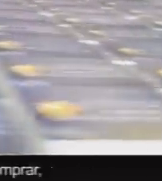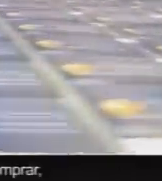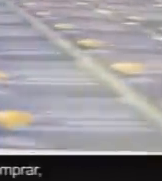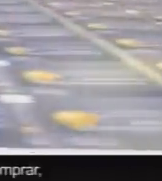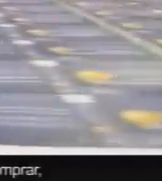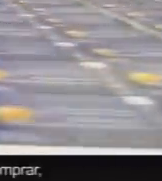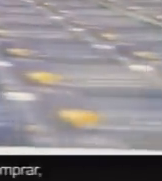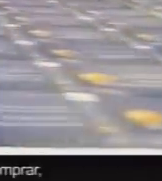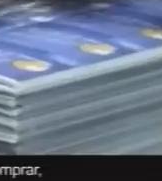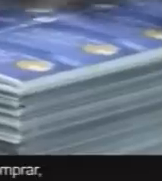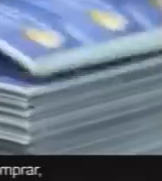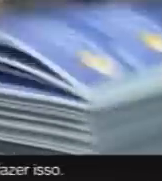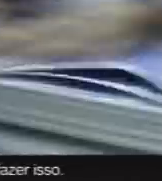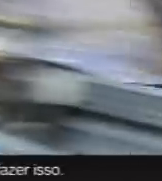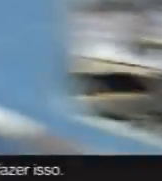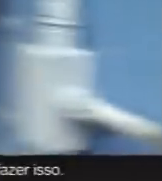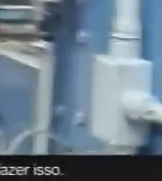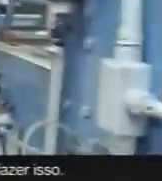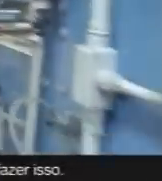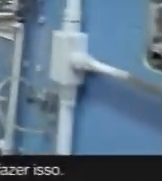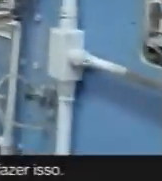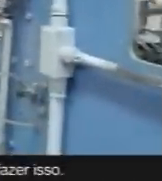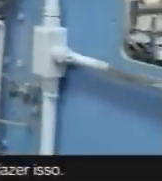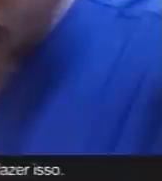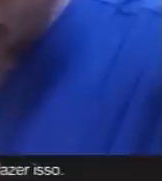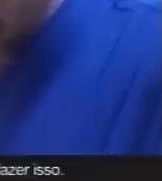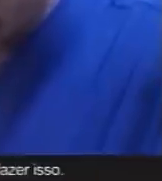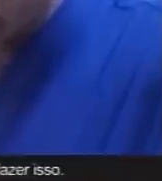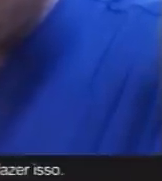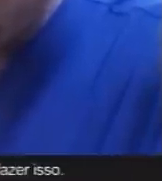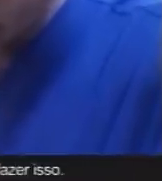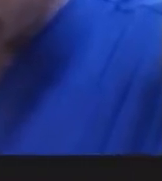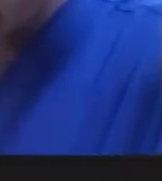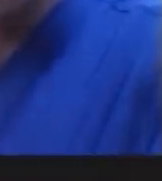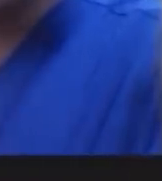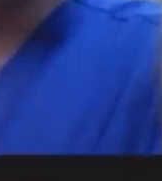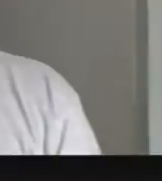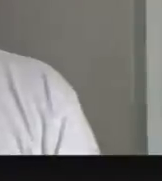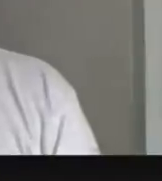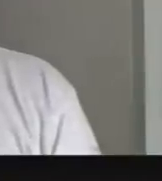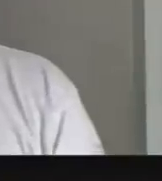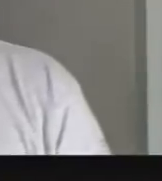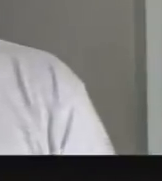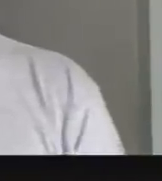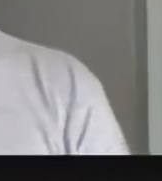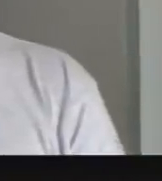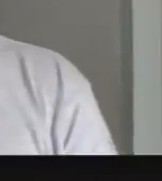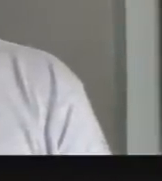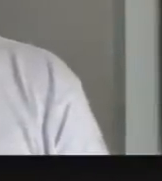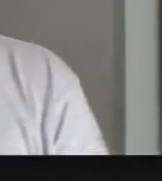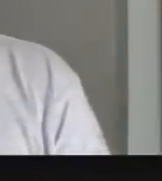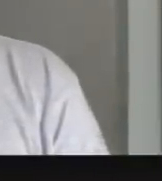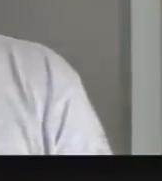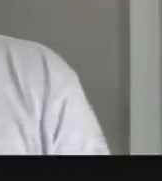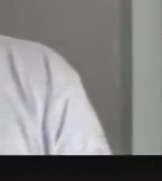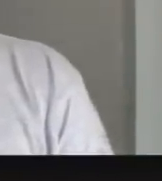ter minhas coisas que eu queria comprar, às vezes meu pai não quiser me dar, então eu optei por fazer isso. E aí, depois de 14